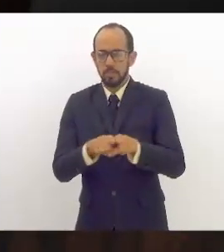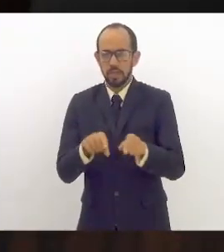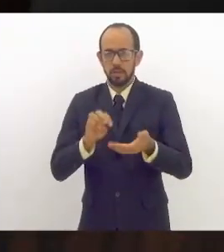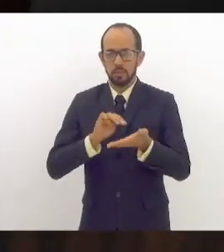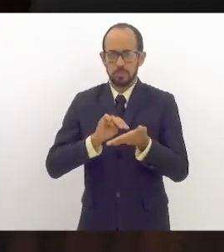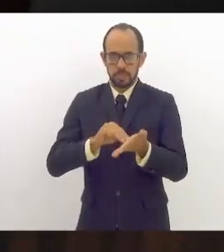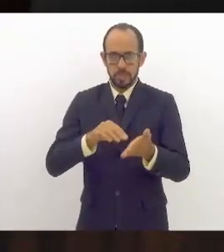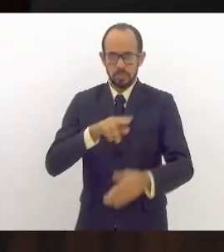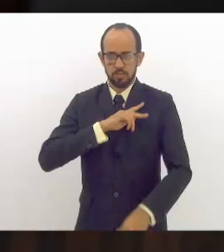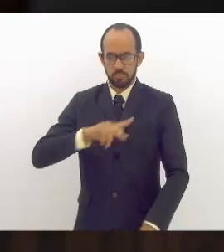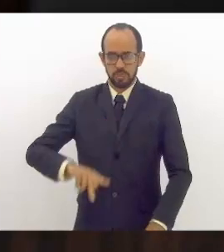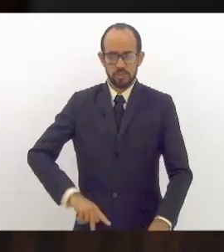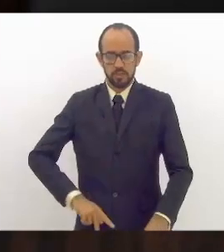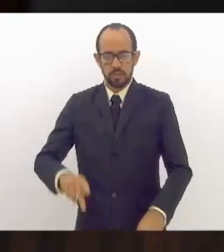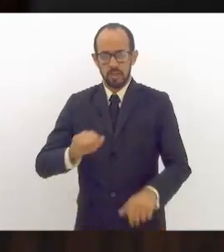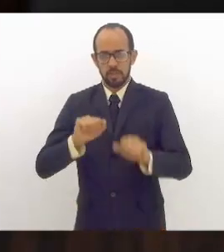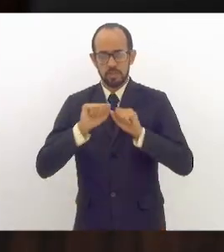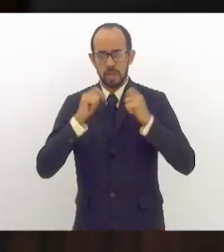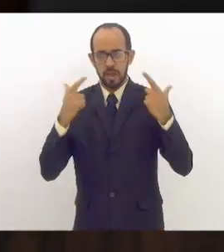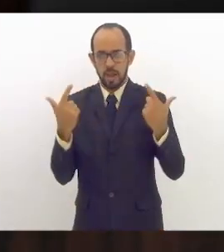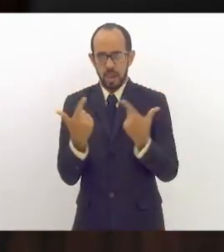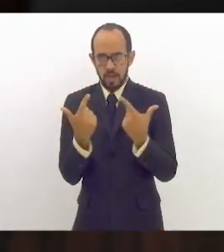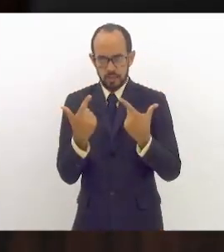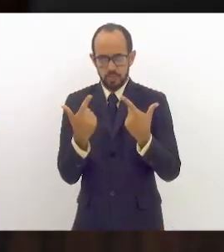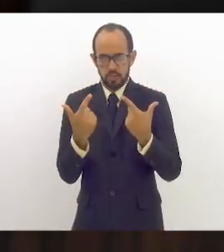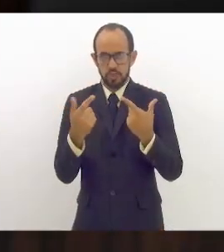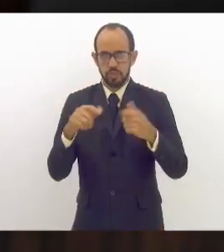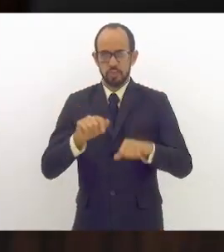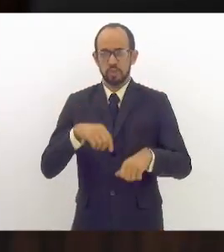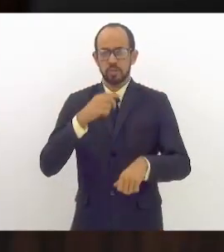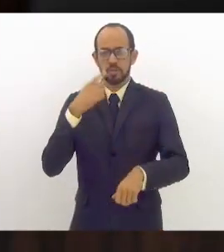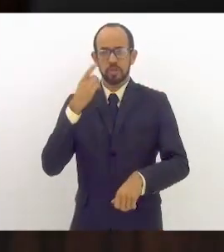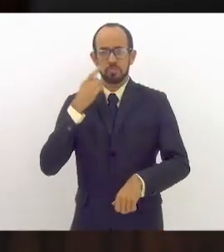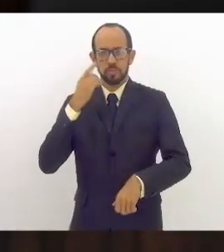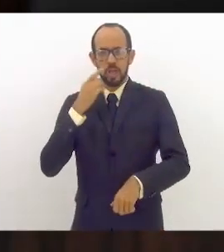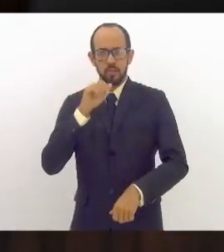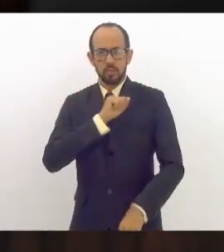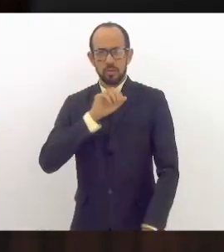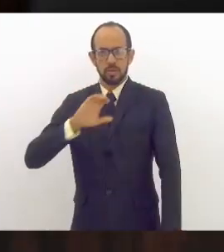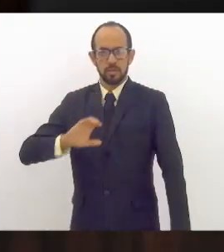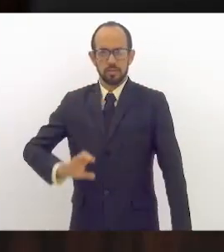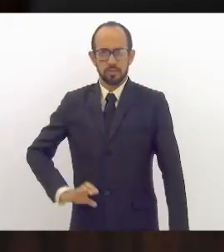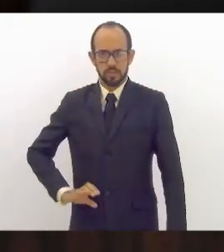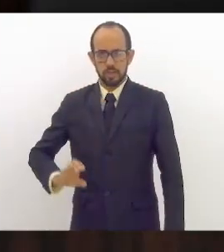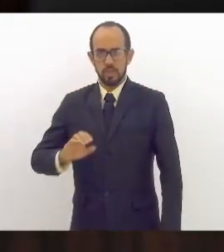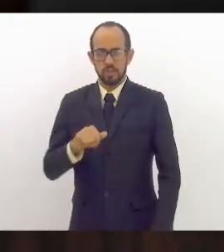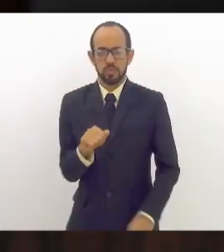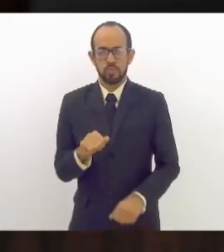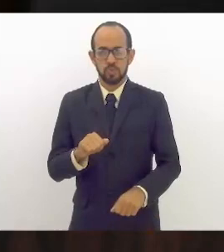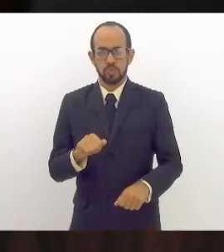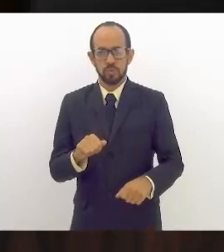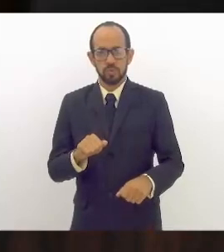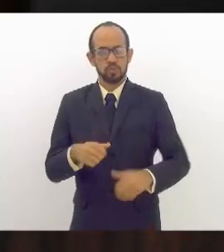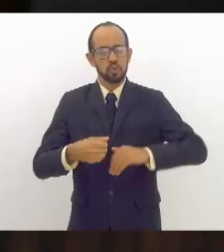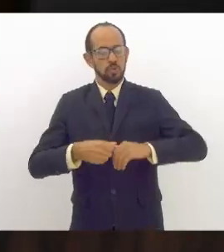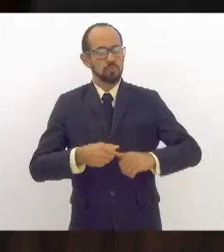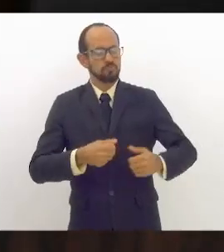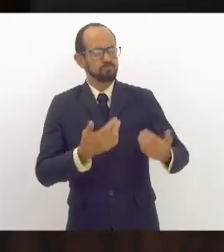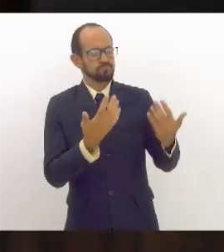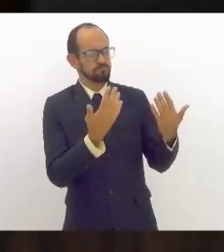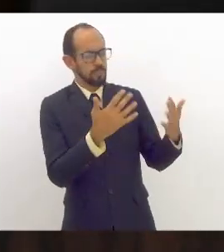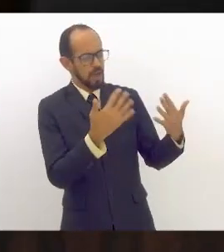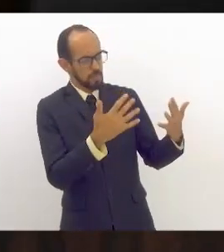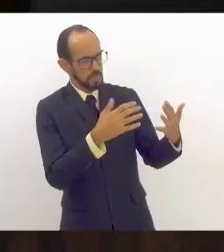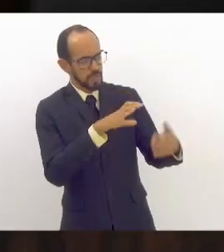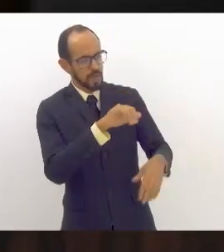do presidente da Assembleia Legislativa do Estado do Rio de Janeiro Deputado André Ceciliano de felicitações a Camila